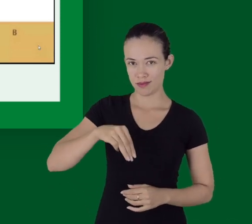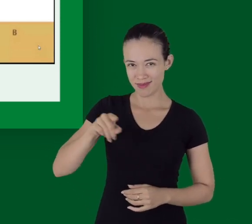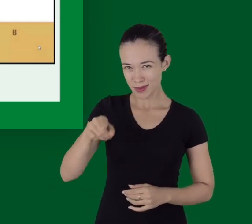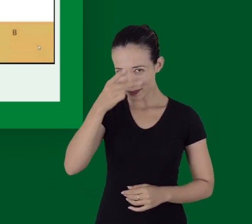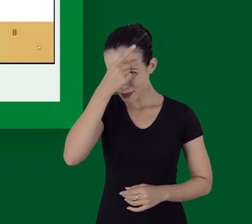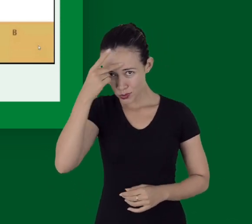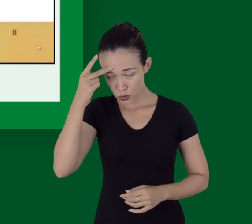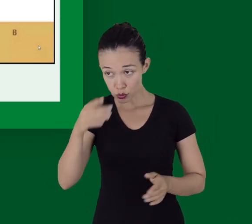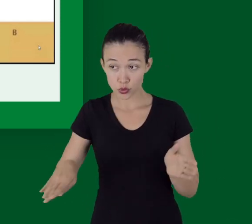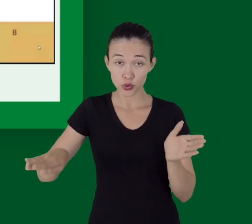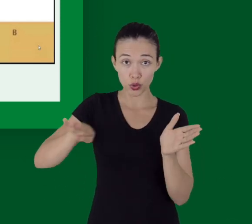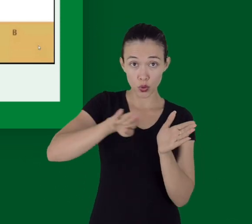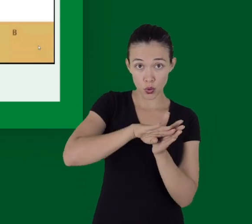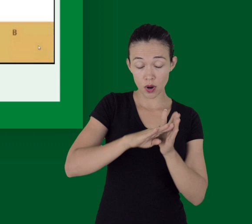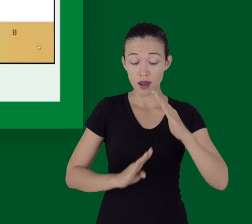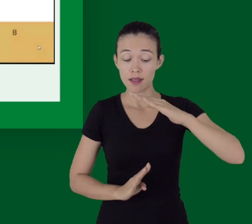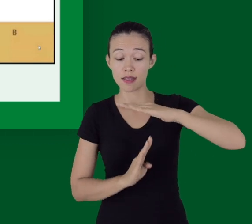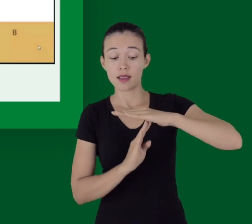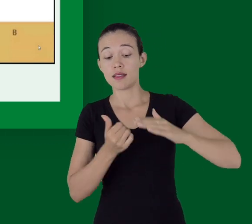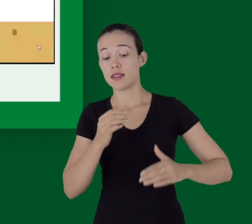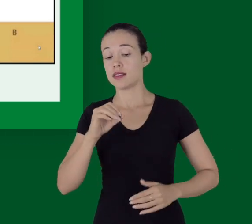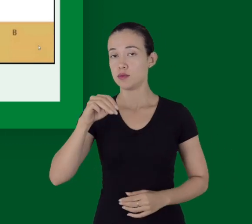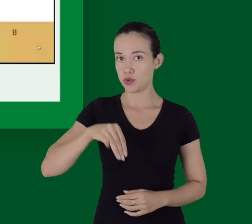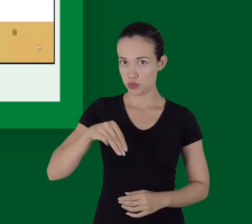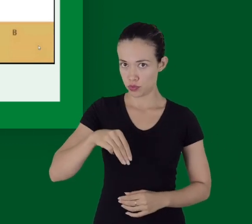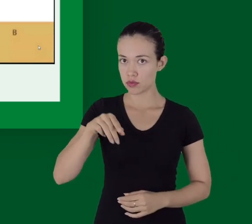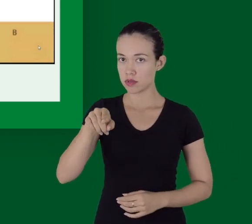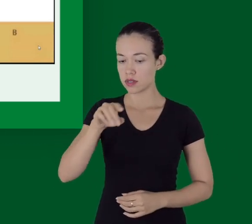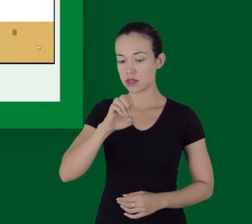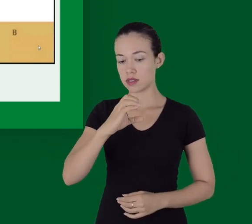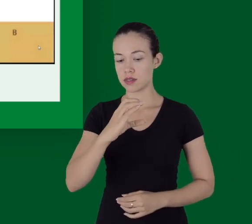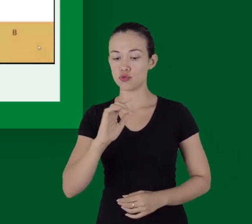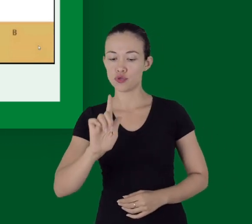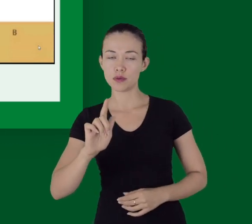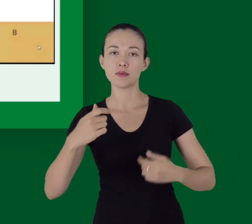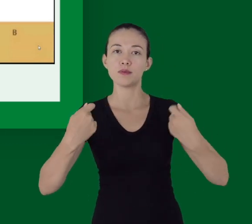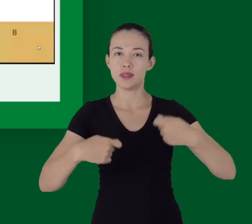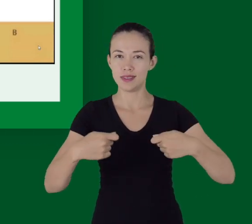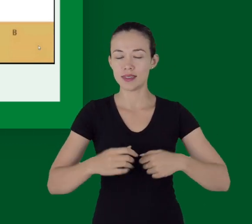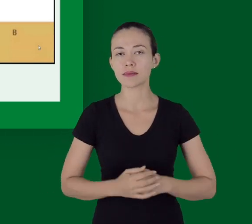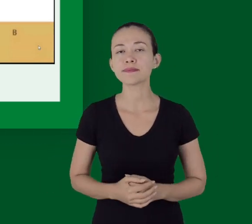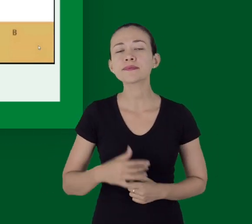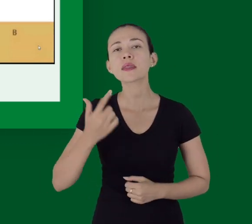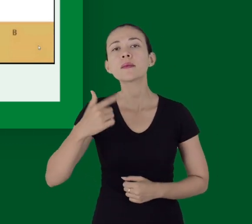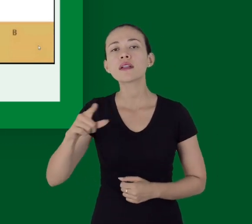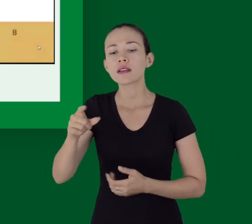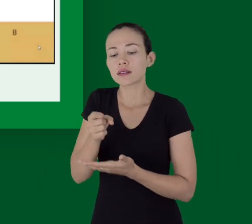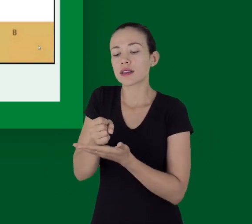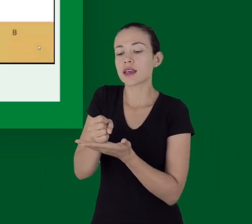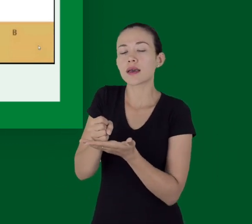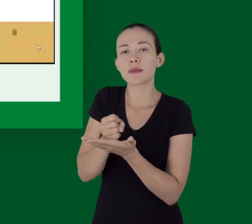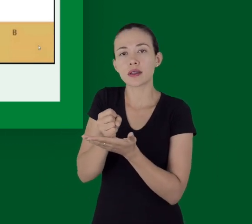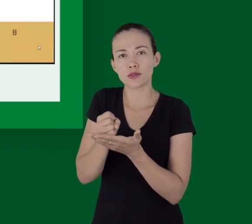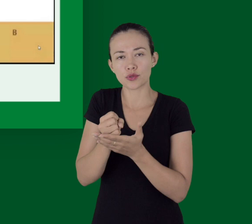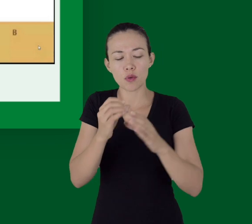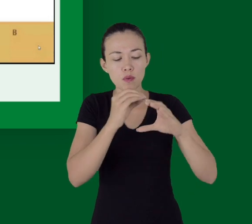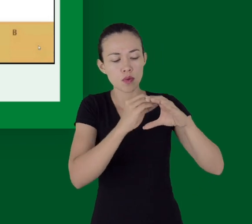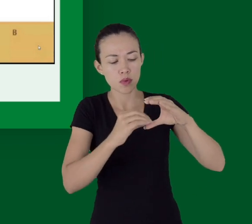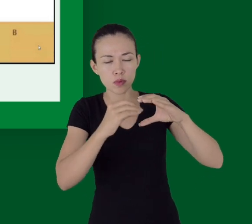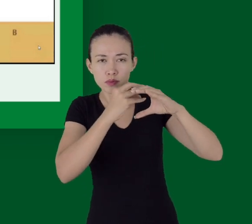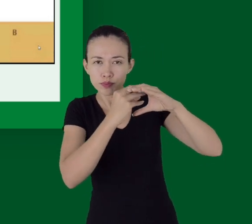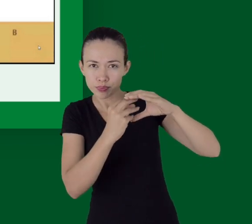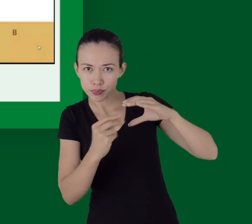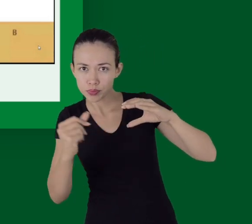da admissão. Até quanto tempo a gente pode fazer trombólise? Até 12 horas da dor, ou piora da dor,